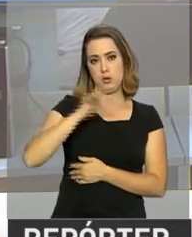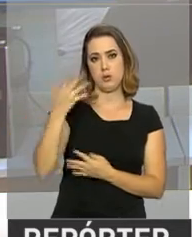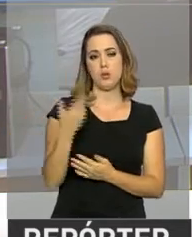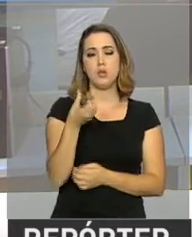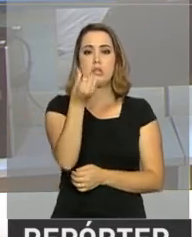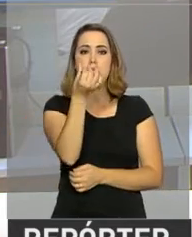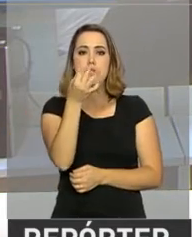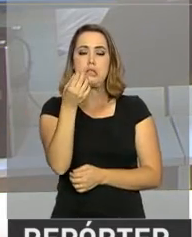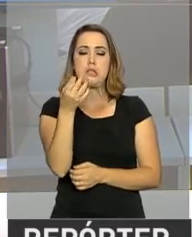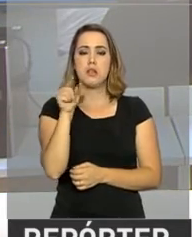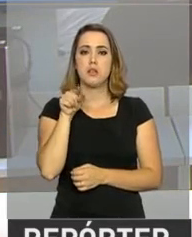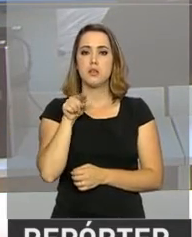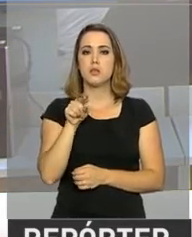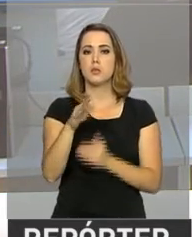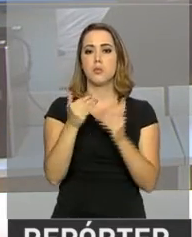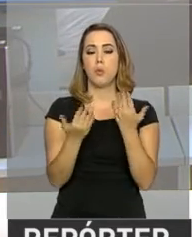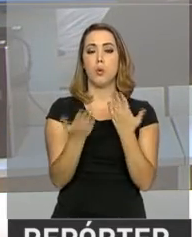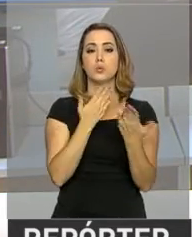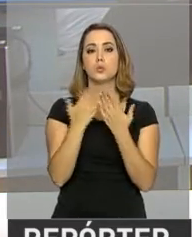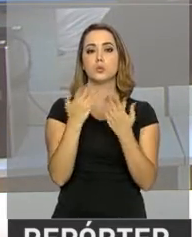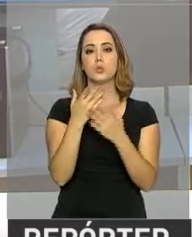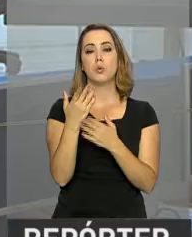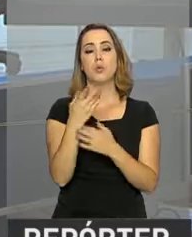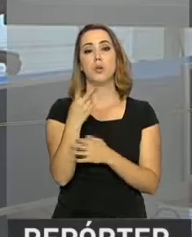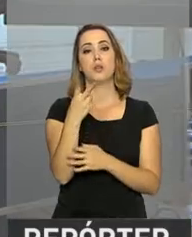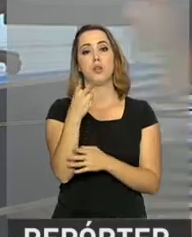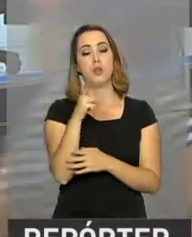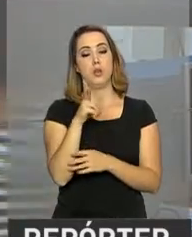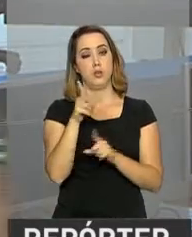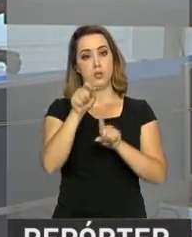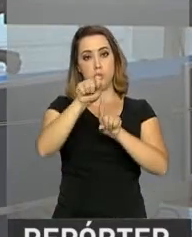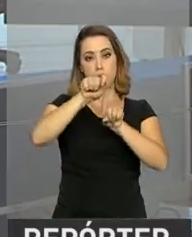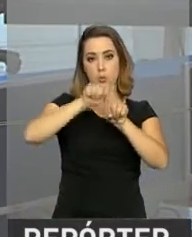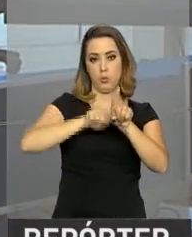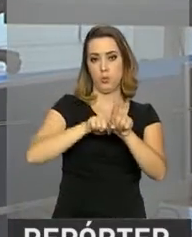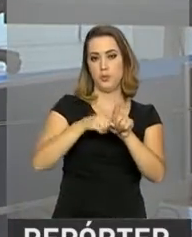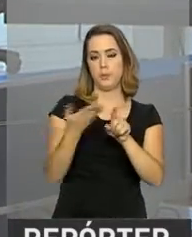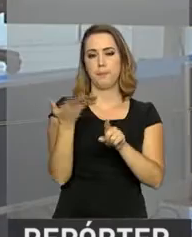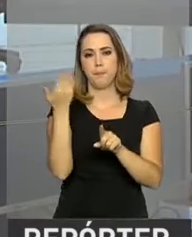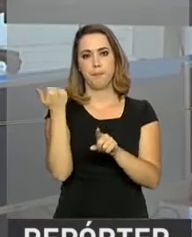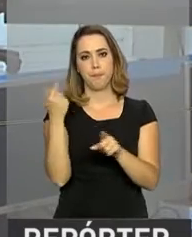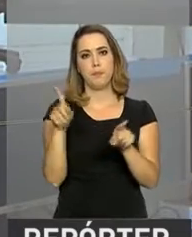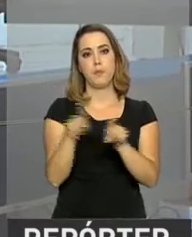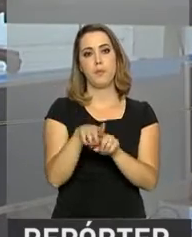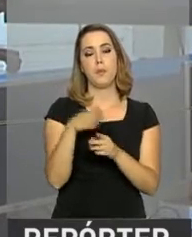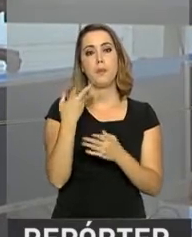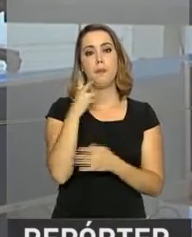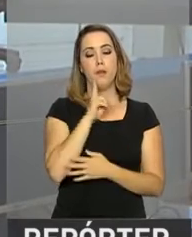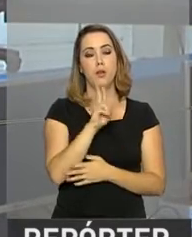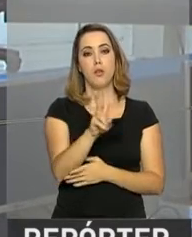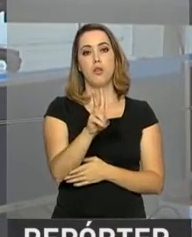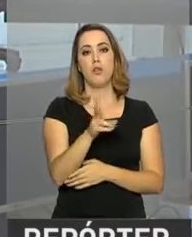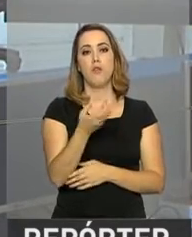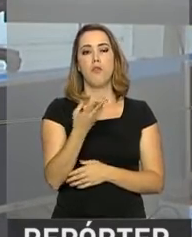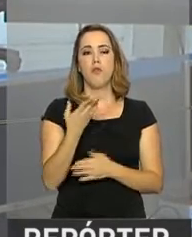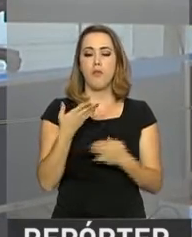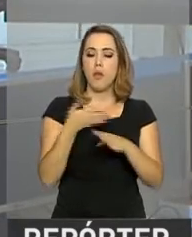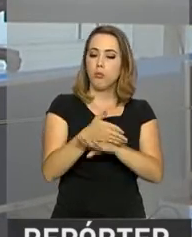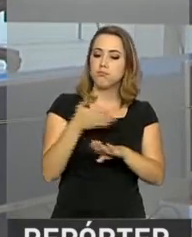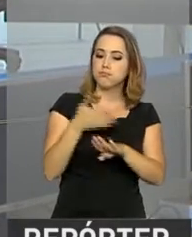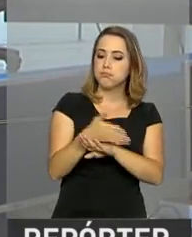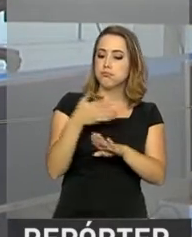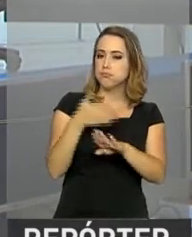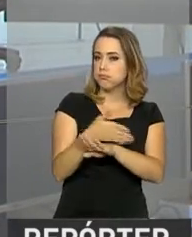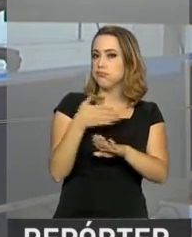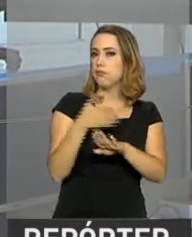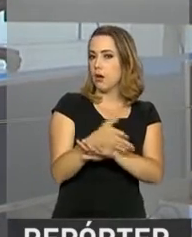se comparado ao bimestre anterior o acompanhamento da freqüência escolar dos alunos beneficiários do bolsa família é uma das